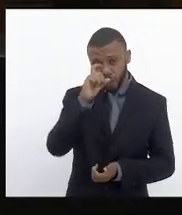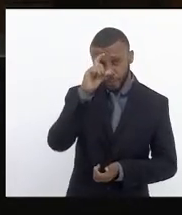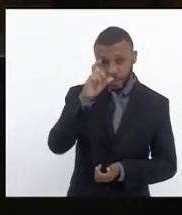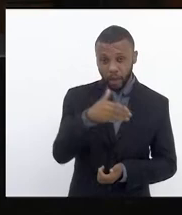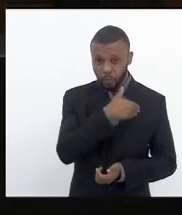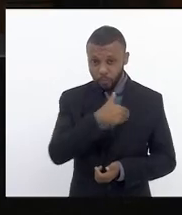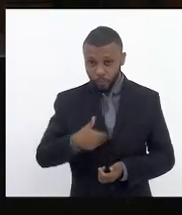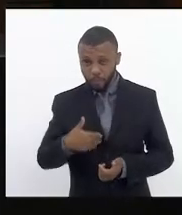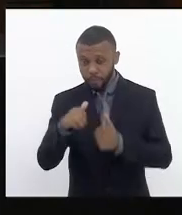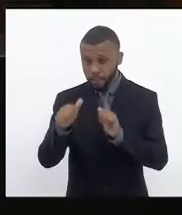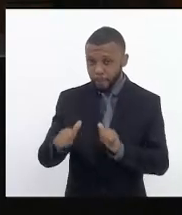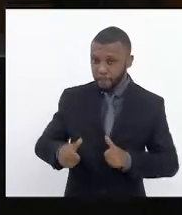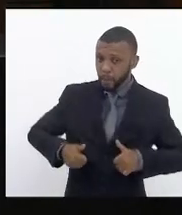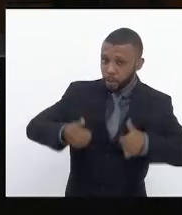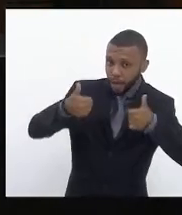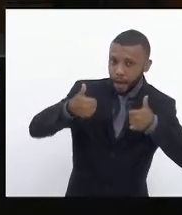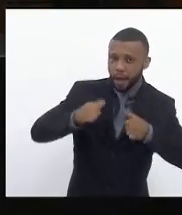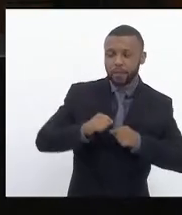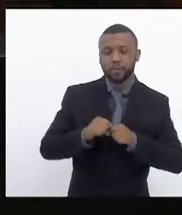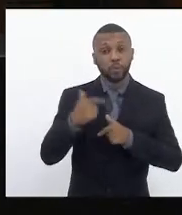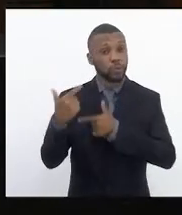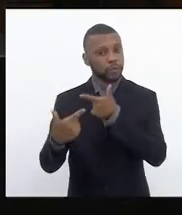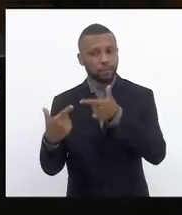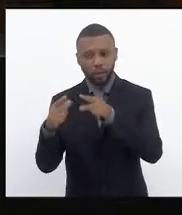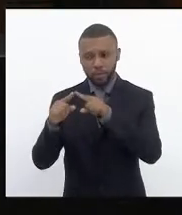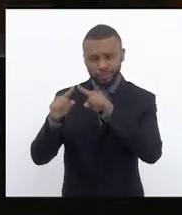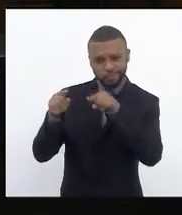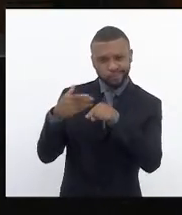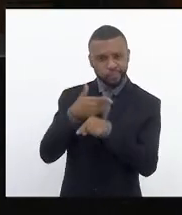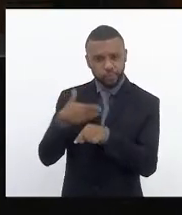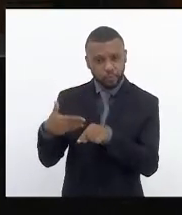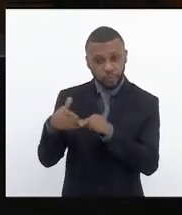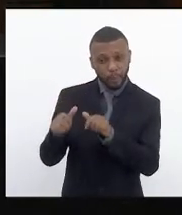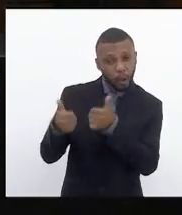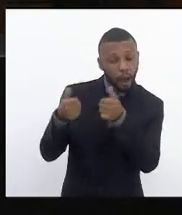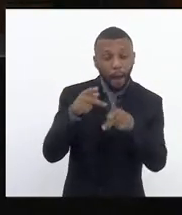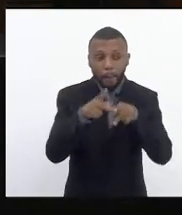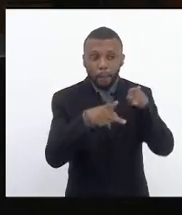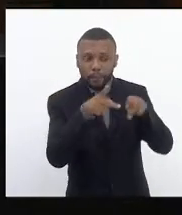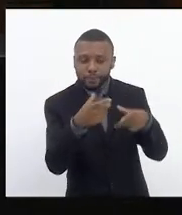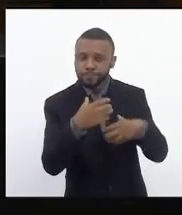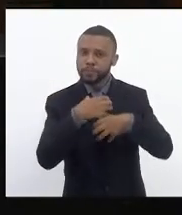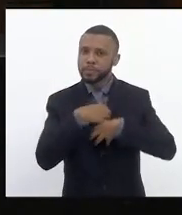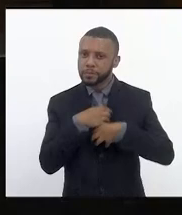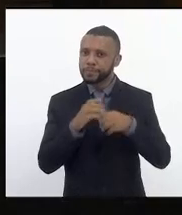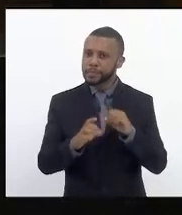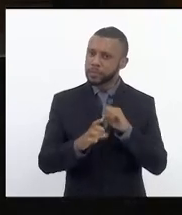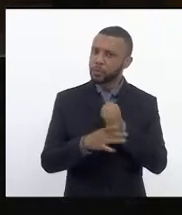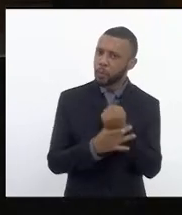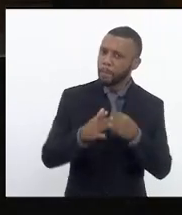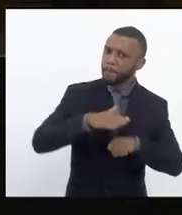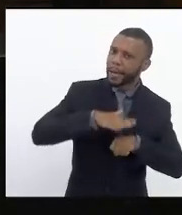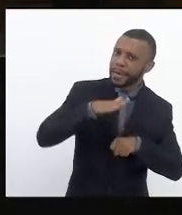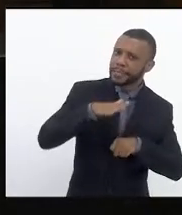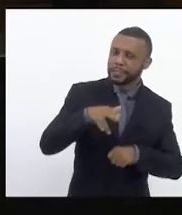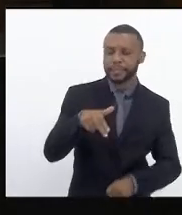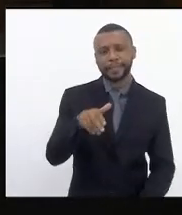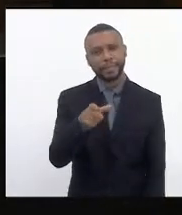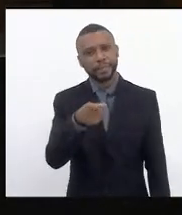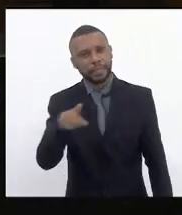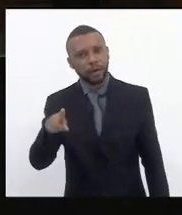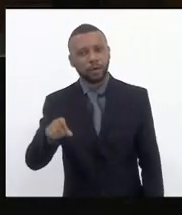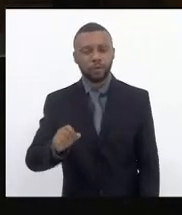estão melhores os serviços públicos estão melhores a nossa população está se sentindo mais segura não